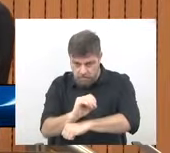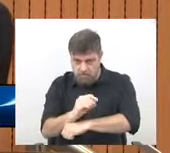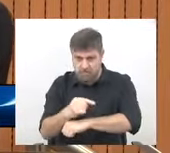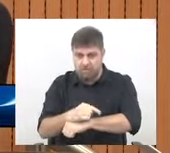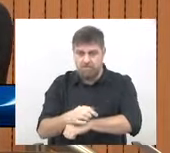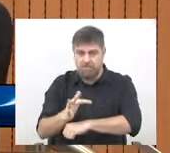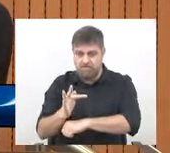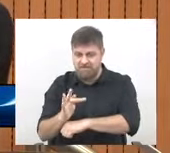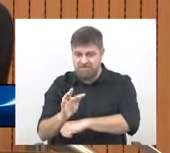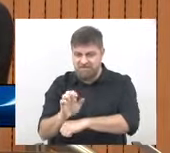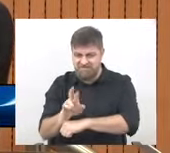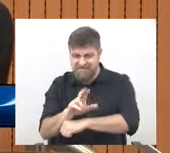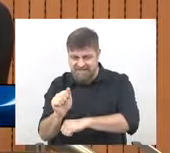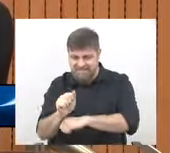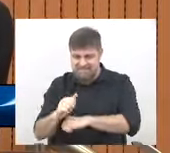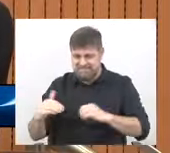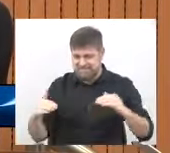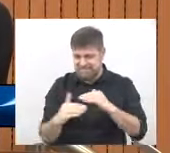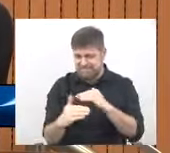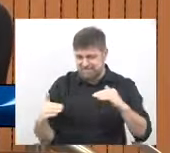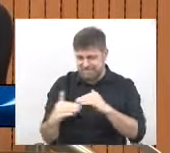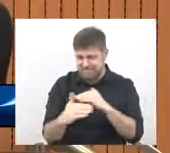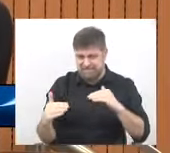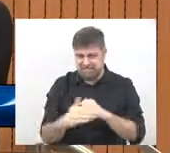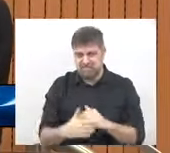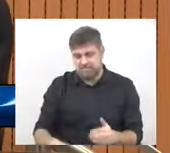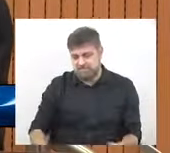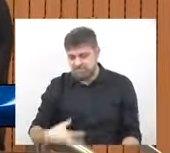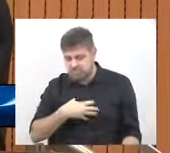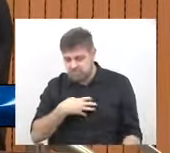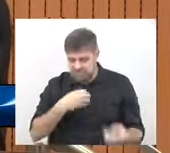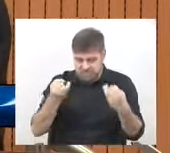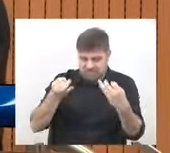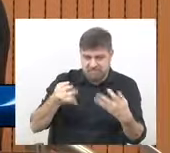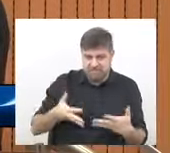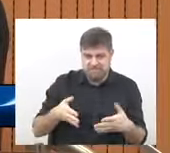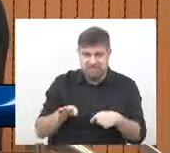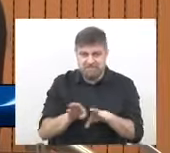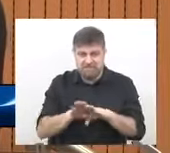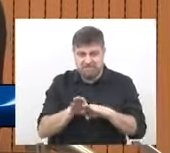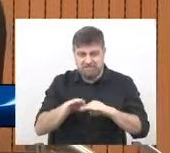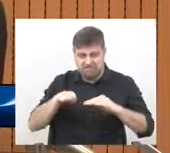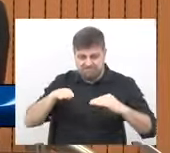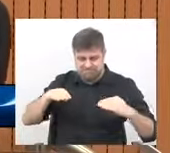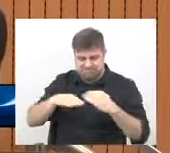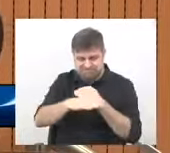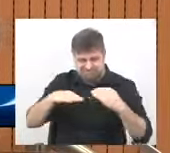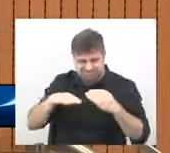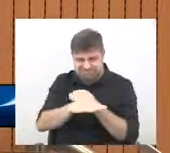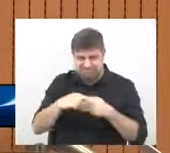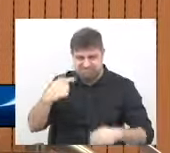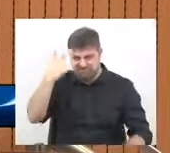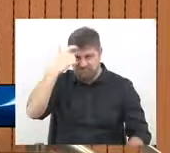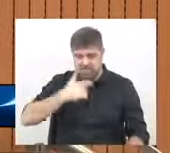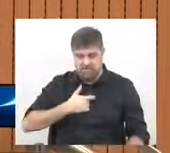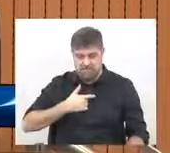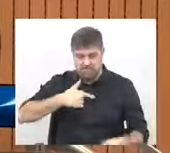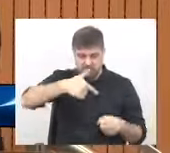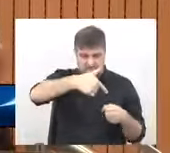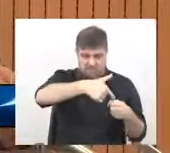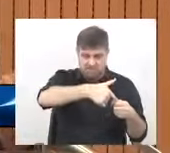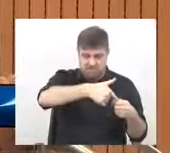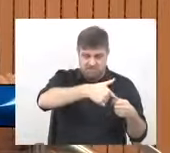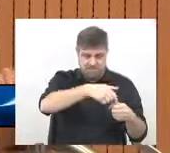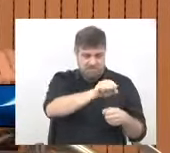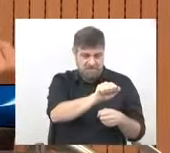uma fuga que tem ali. Uma fuga que eu falo é uma quebra de trânsito, porque lá no posto de gasolina Shell,